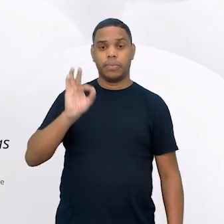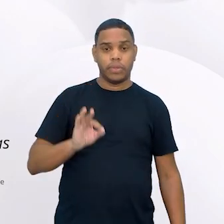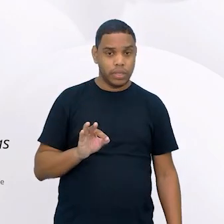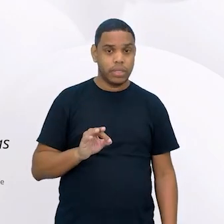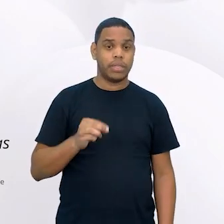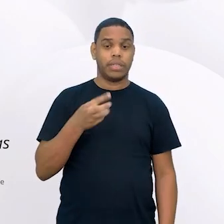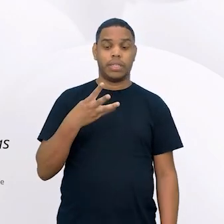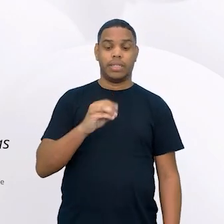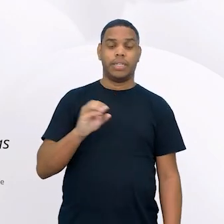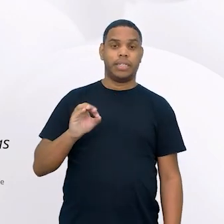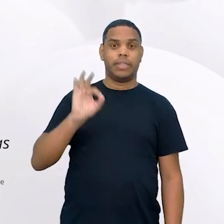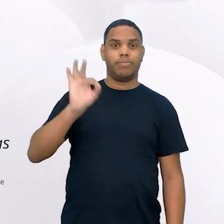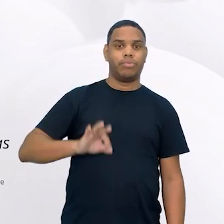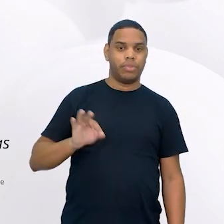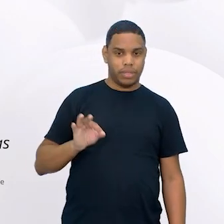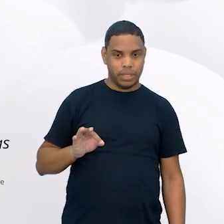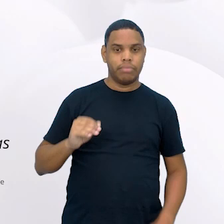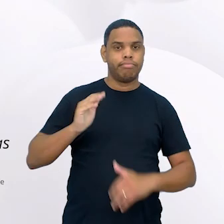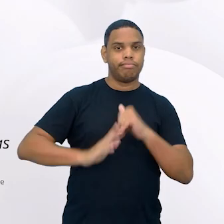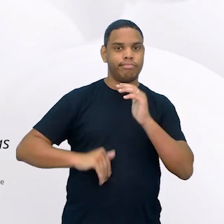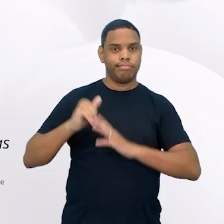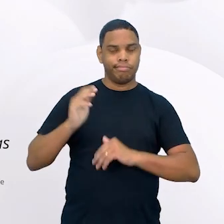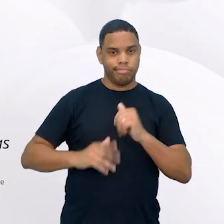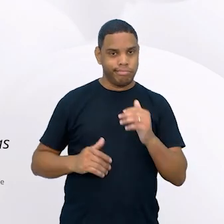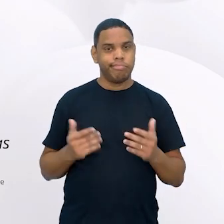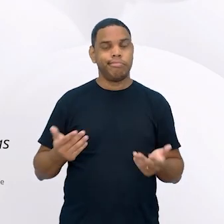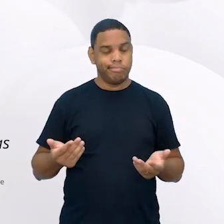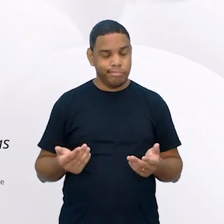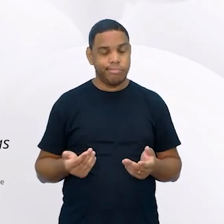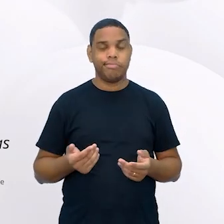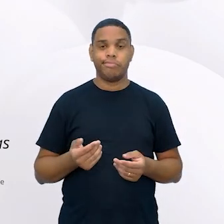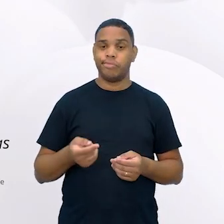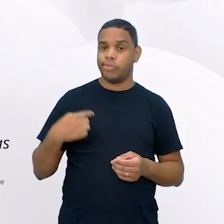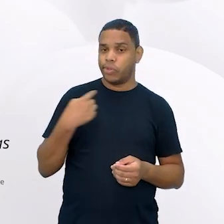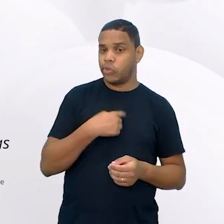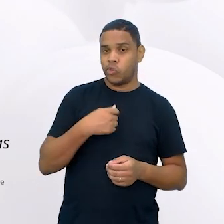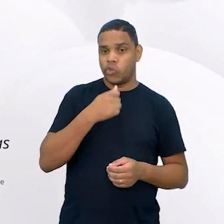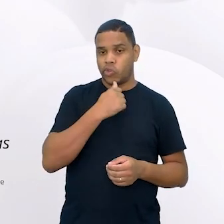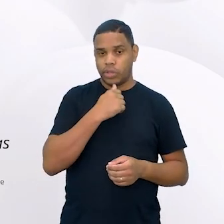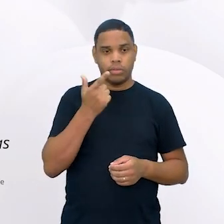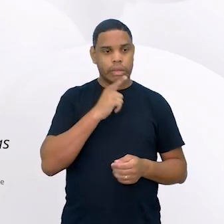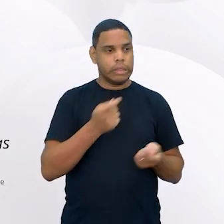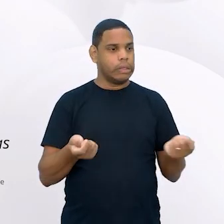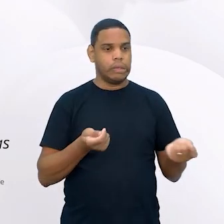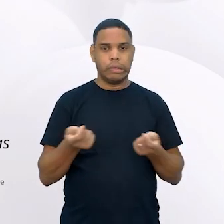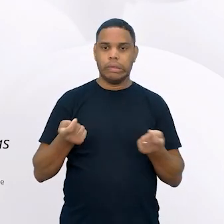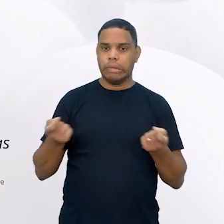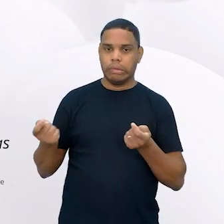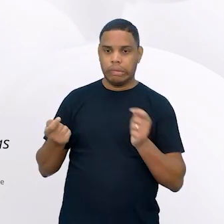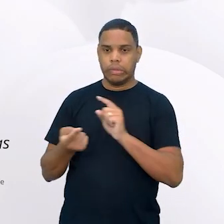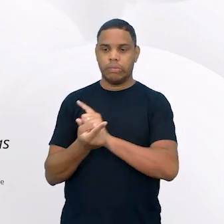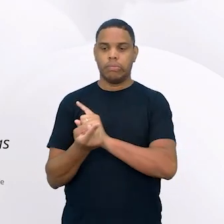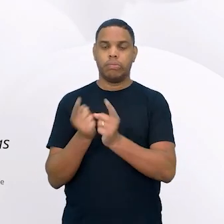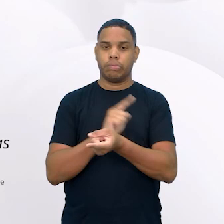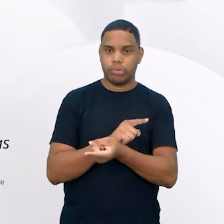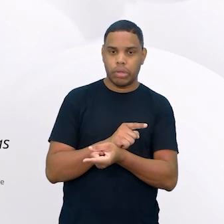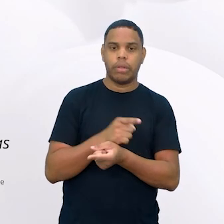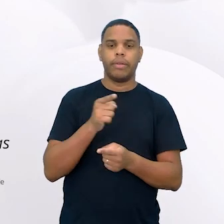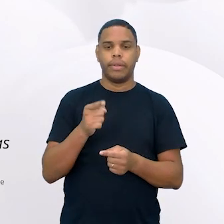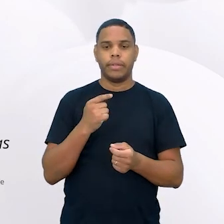chegar em 300% de produção. Ou seja, a gente jamais daria conta de reverter